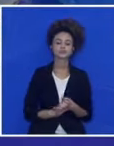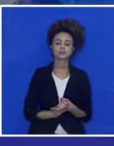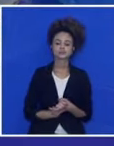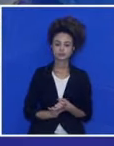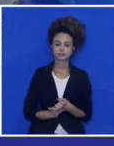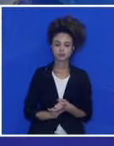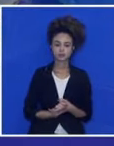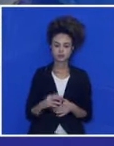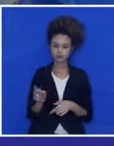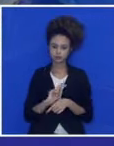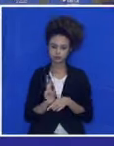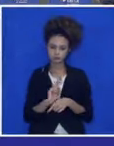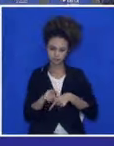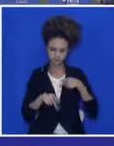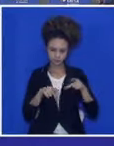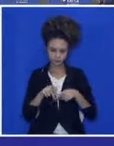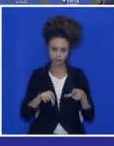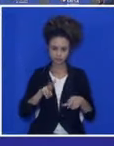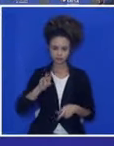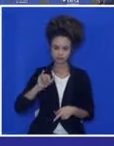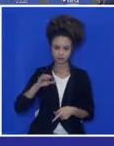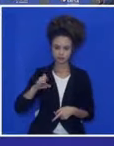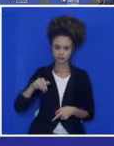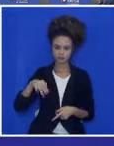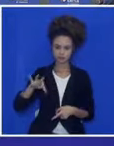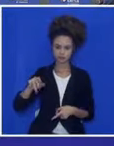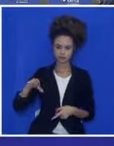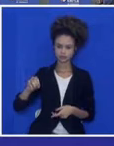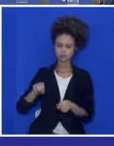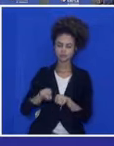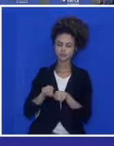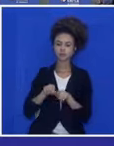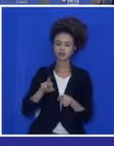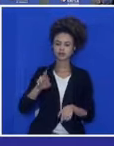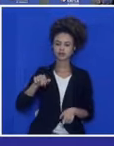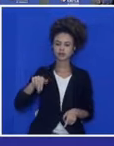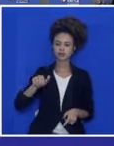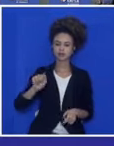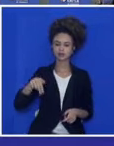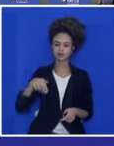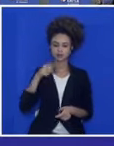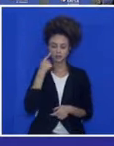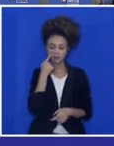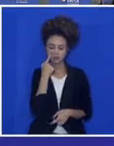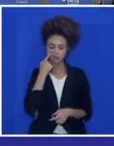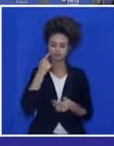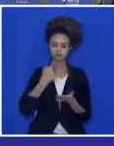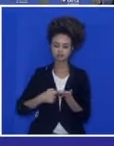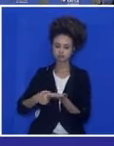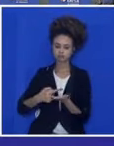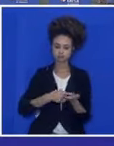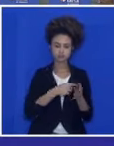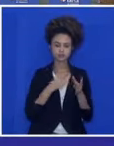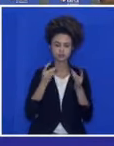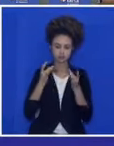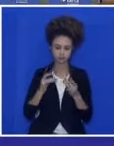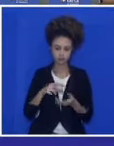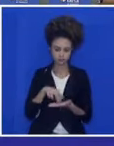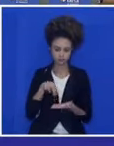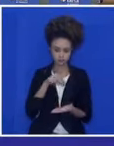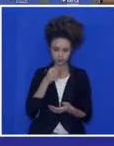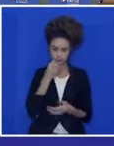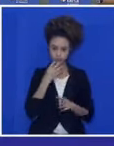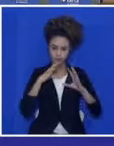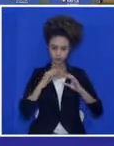sorteio. Os auditores populares Vicentino Júnior e Renan Silva estão aqui atentos, vão conferir, validar cada procedimento desse sorteio. Boa